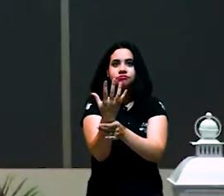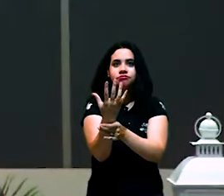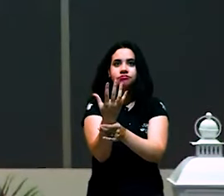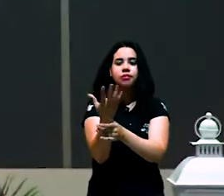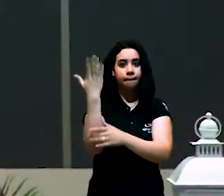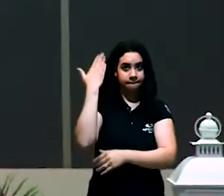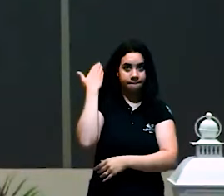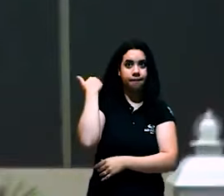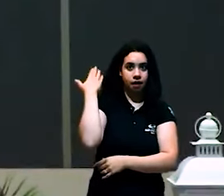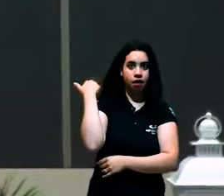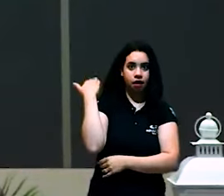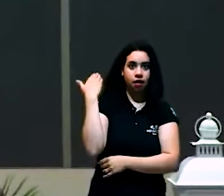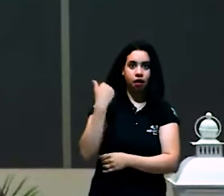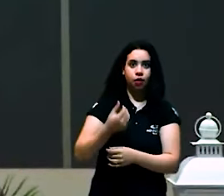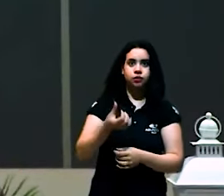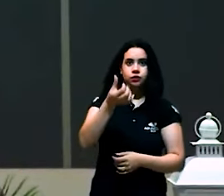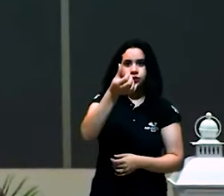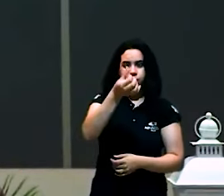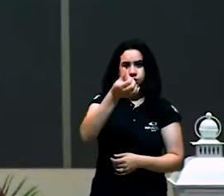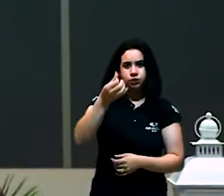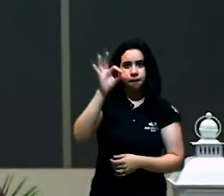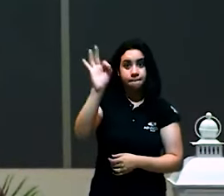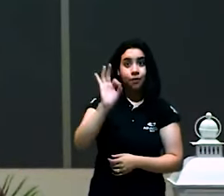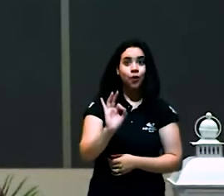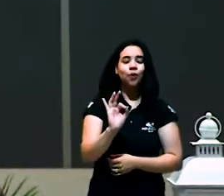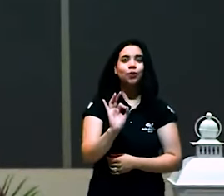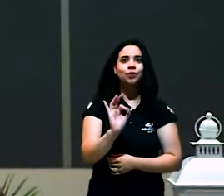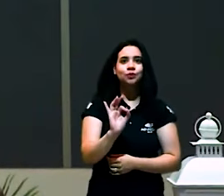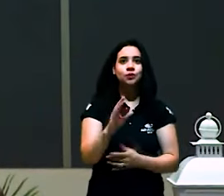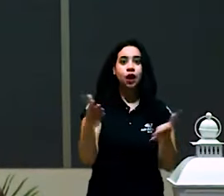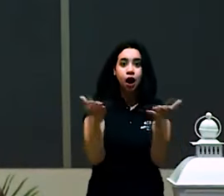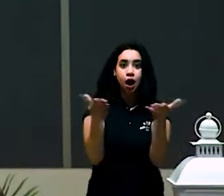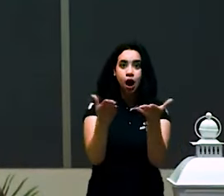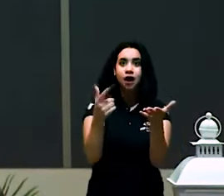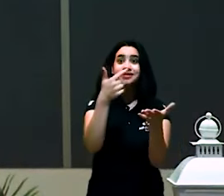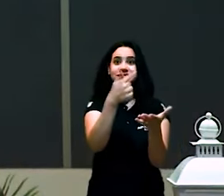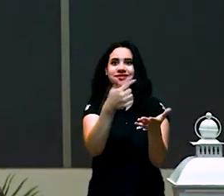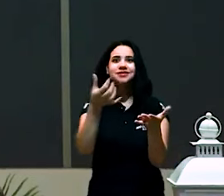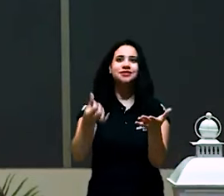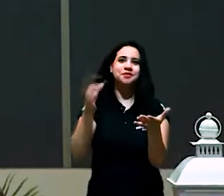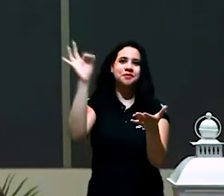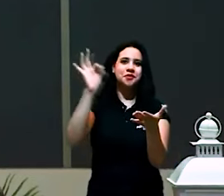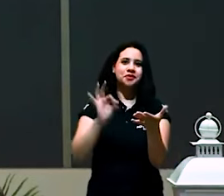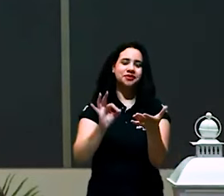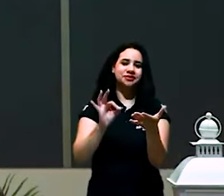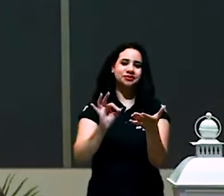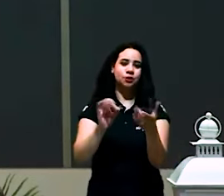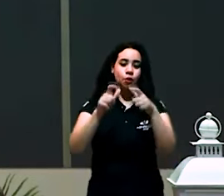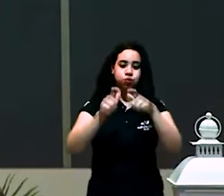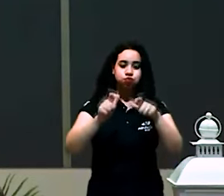76%, chegou a afetar o mundo de evangélico nesse país. É o Espírito Santo do